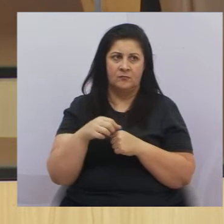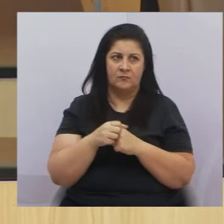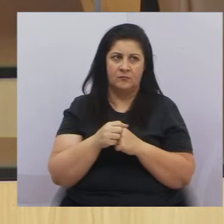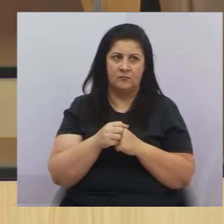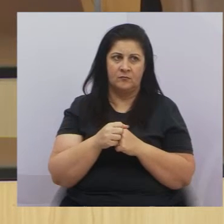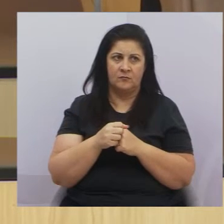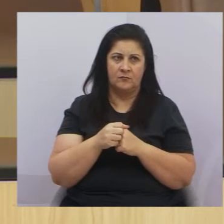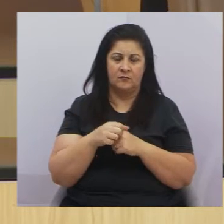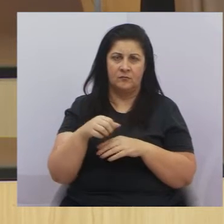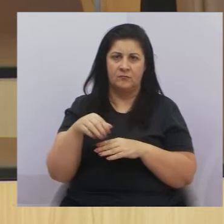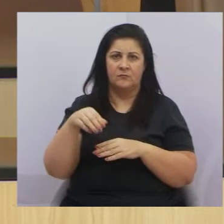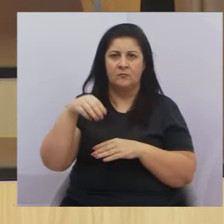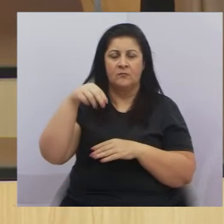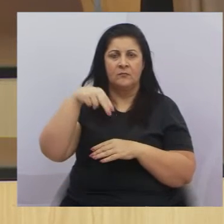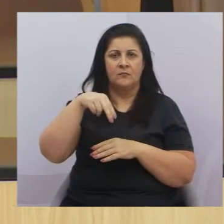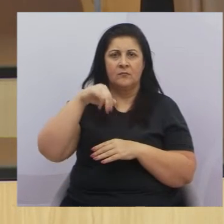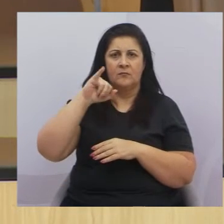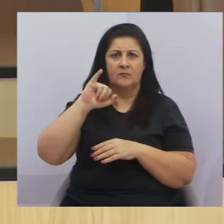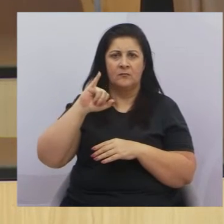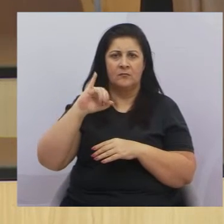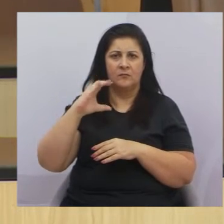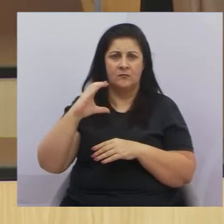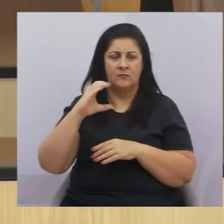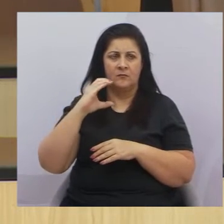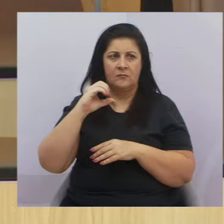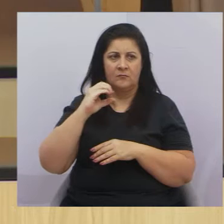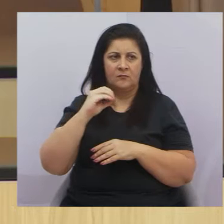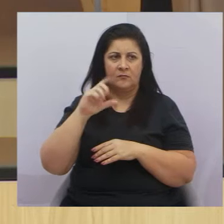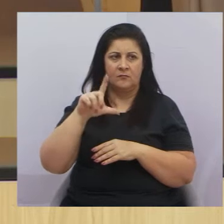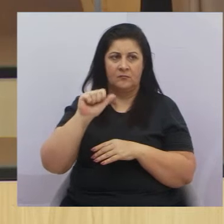Nicola Capucci, SP